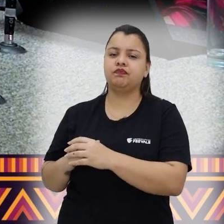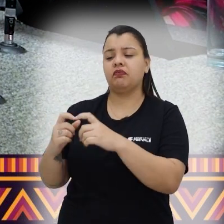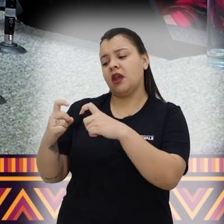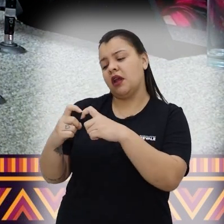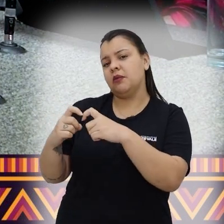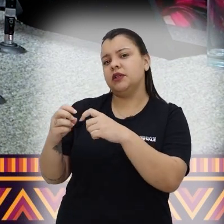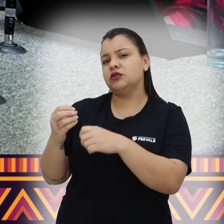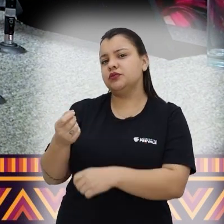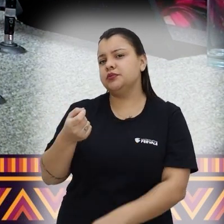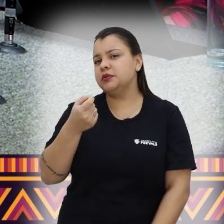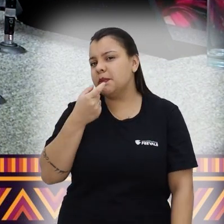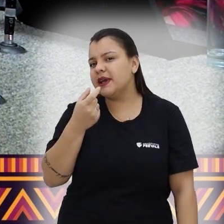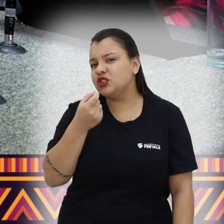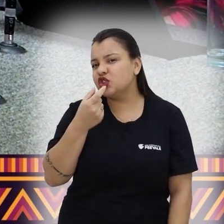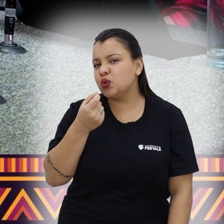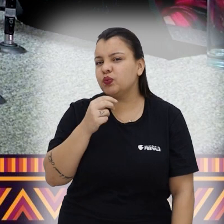a